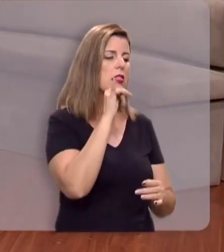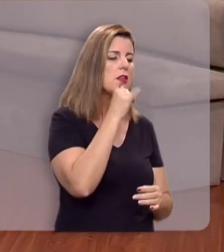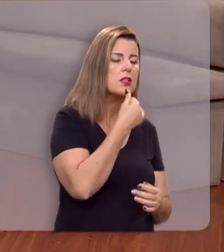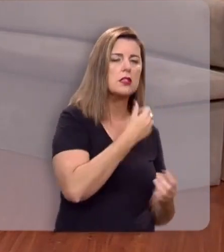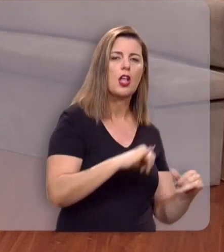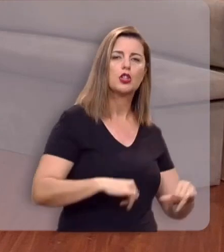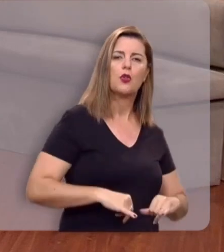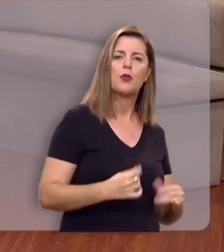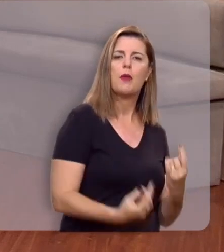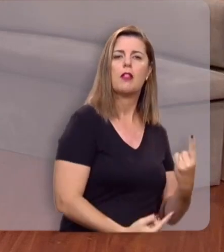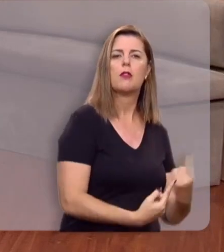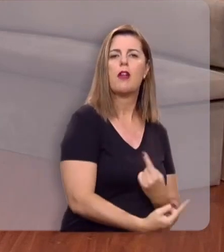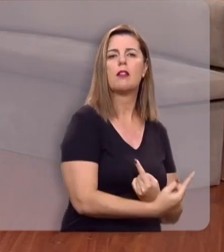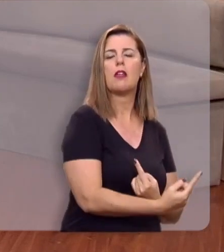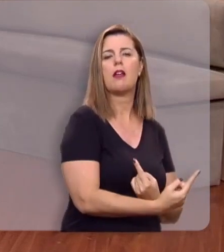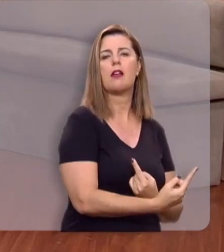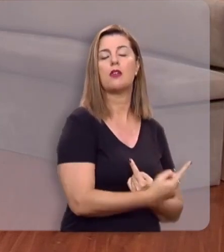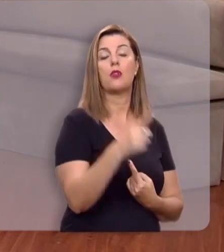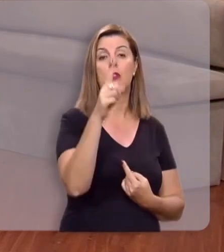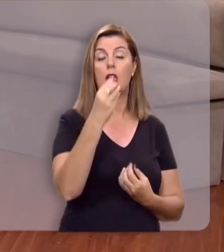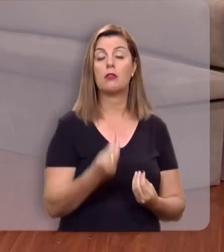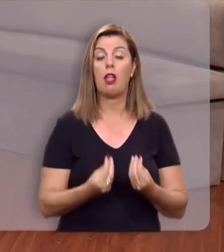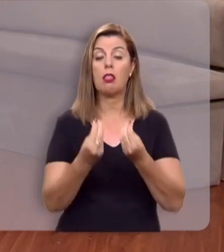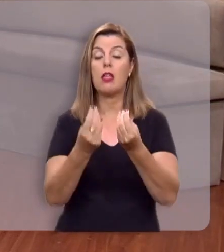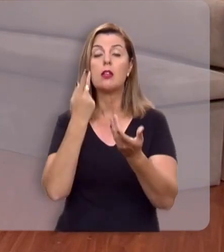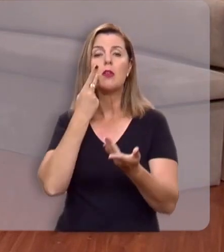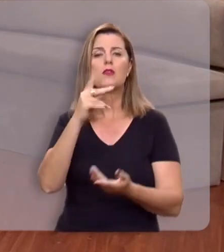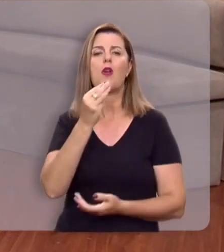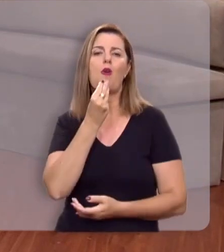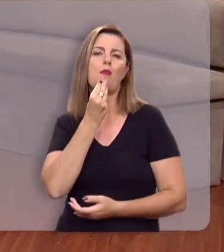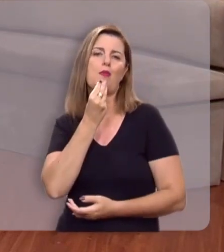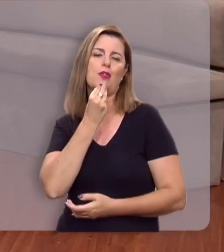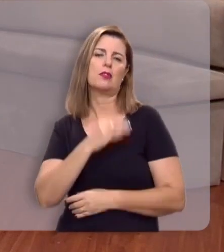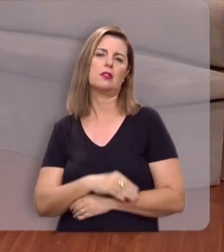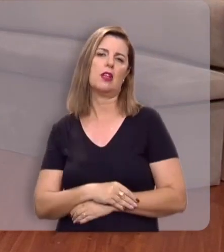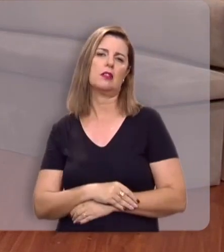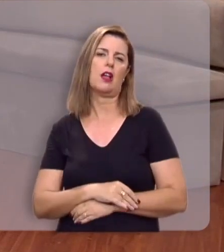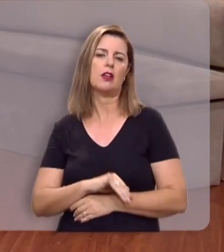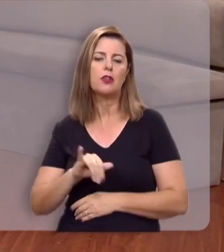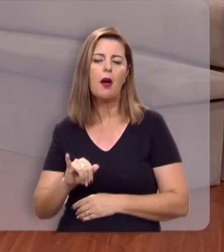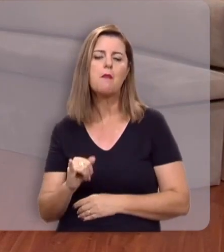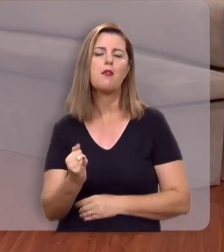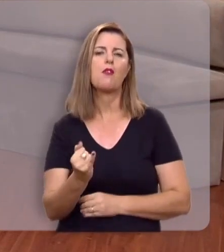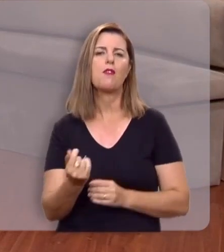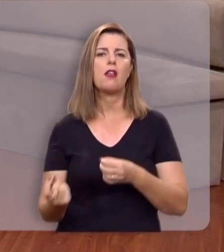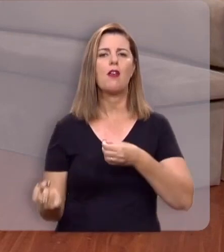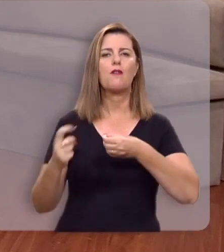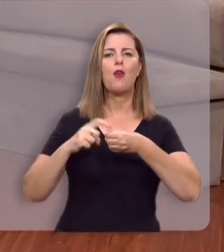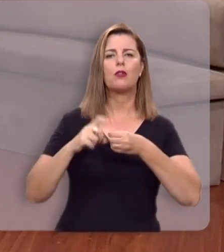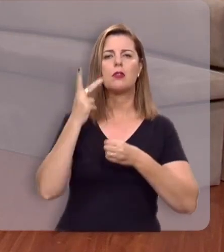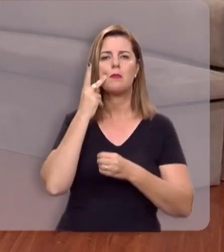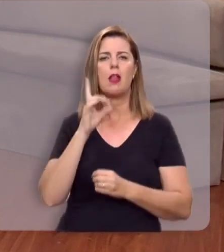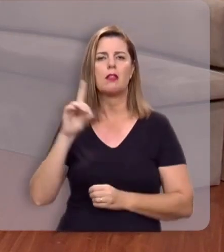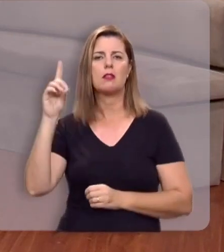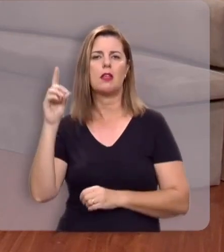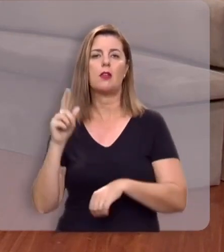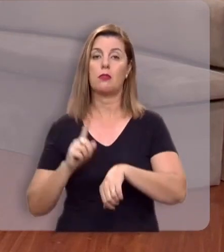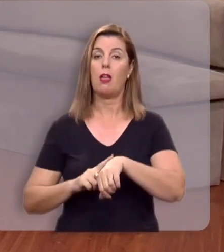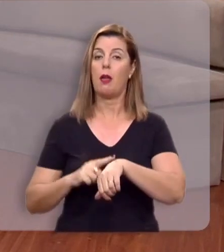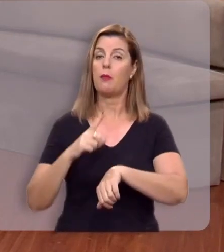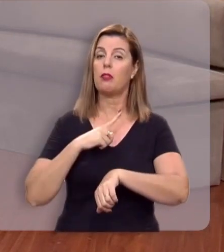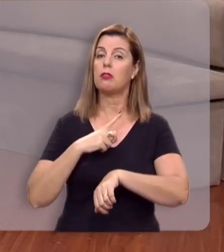condenação eterna. E Deus está dando a você a oportunidade de voltar-se para Deus enquanto é